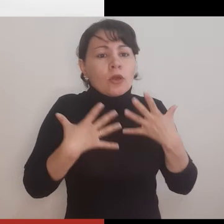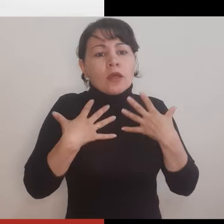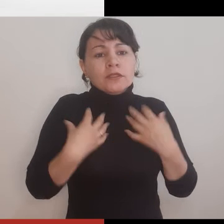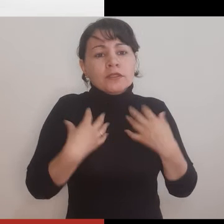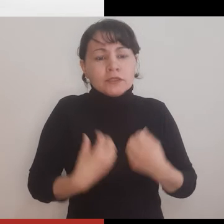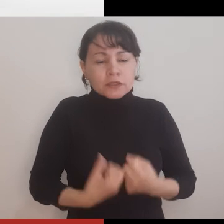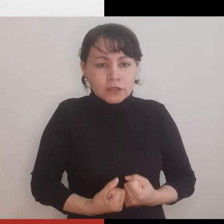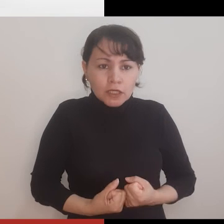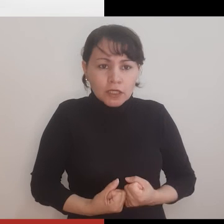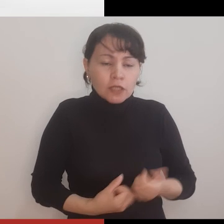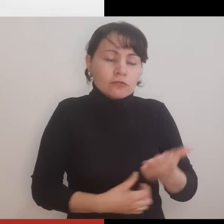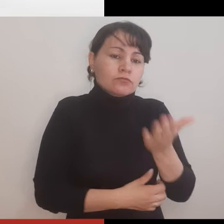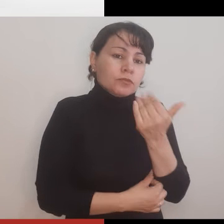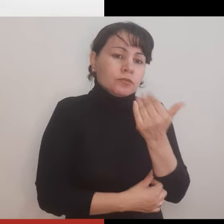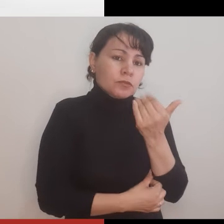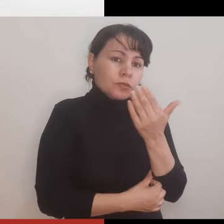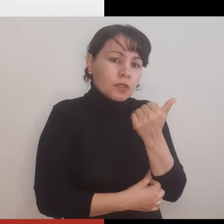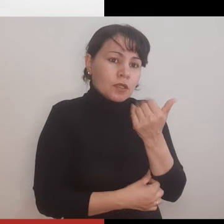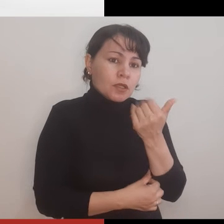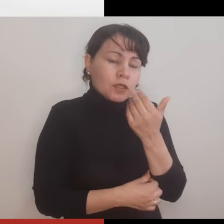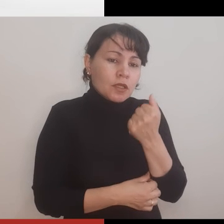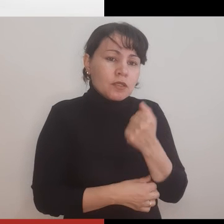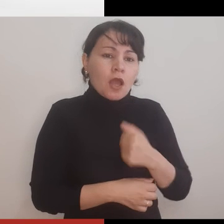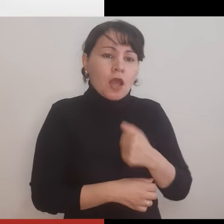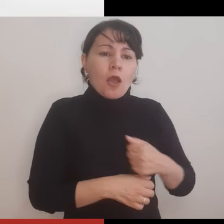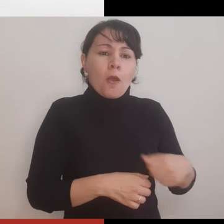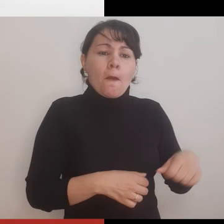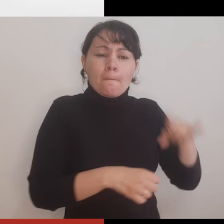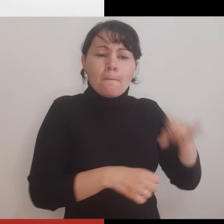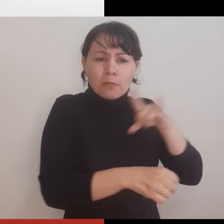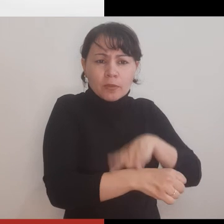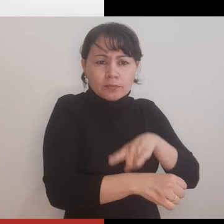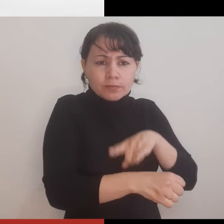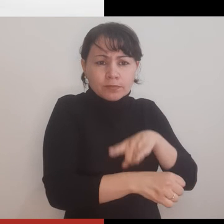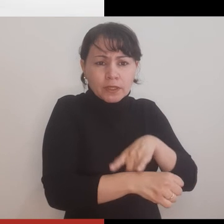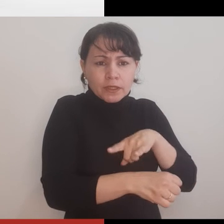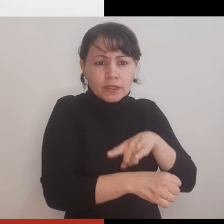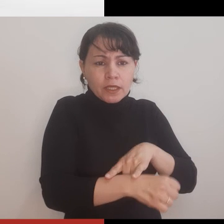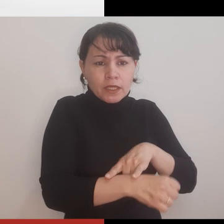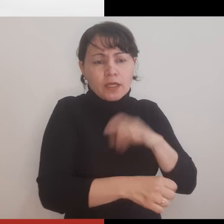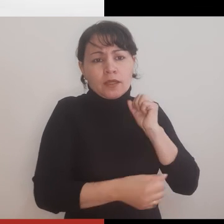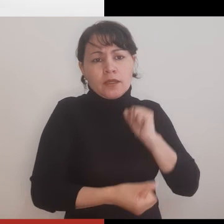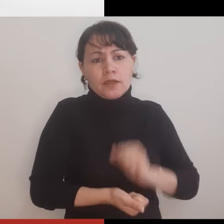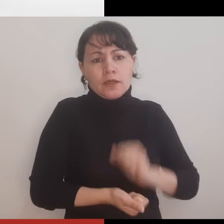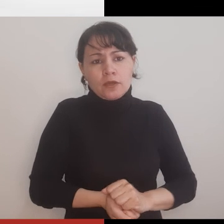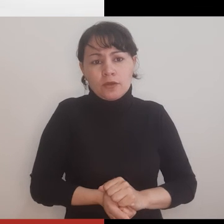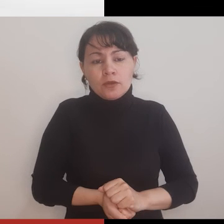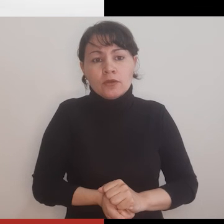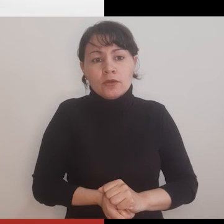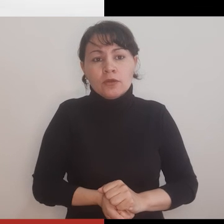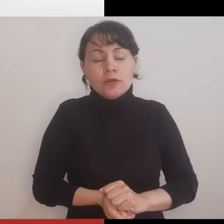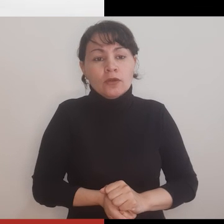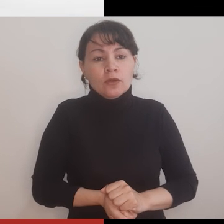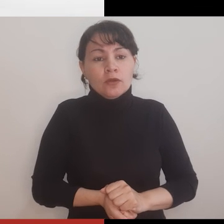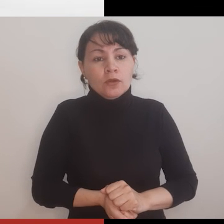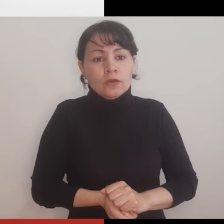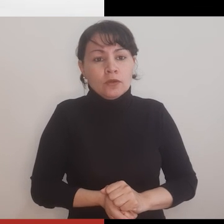alimentação, eliminação das suas necessidades fisiológicas, ou seja,